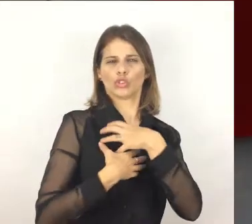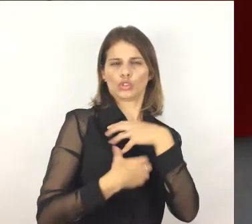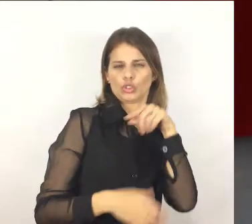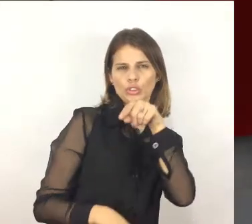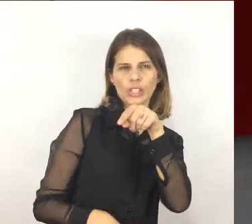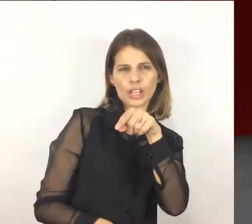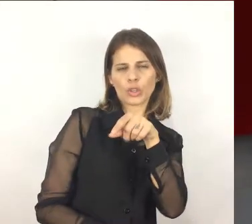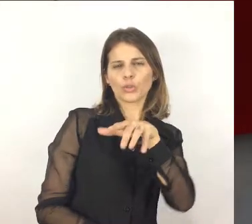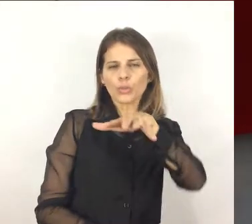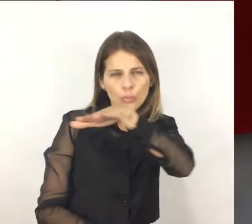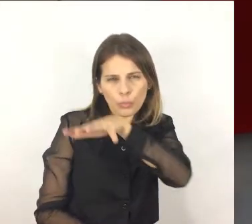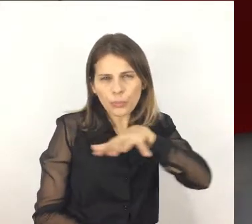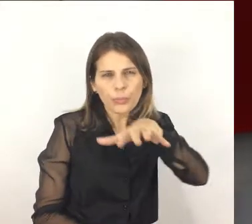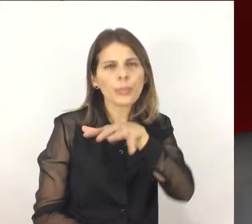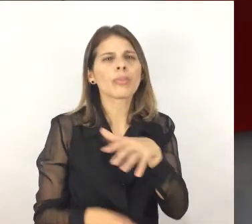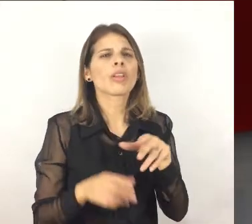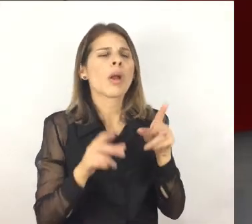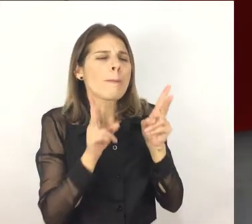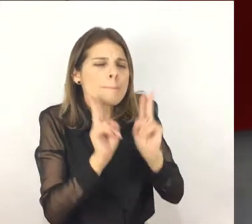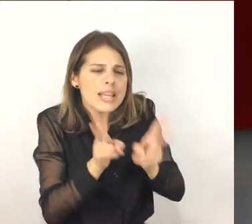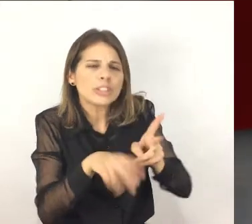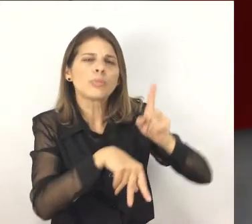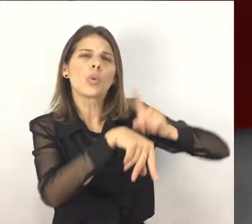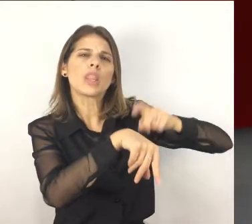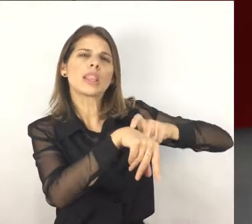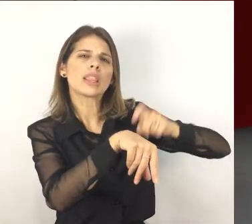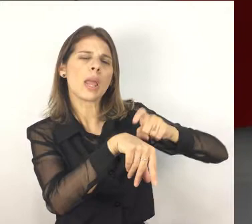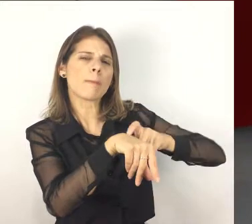mas aquilo que é destituído